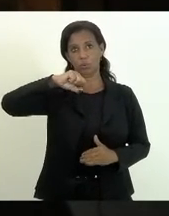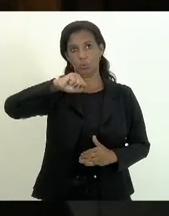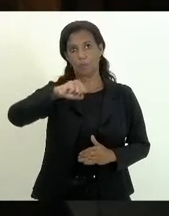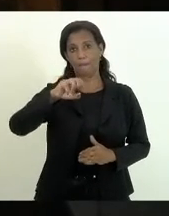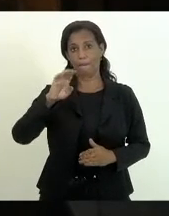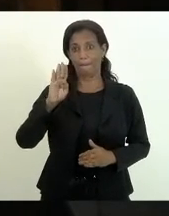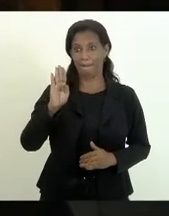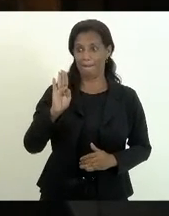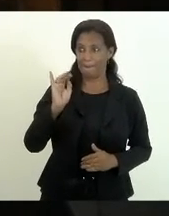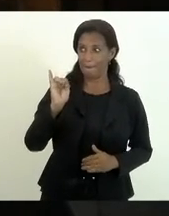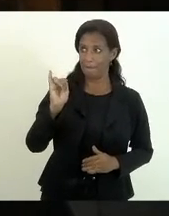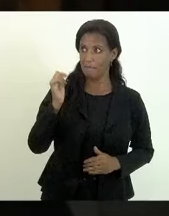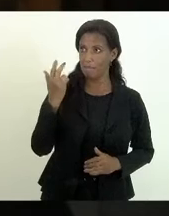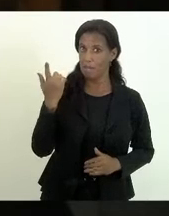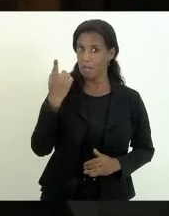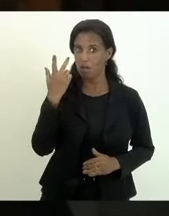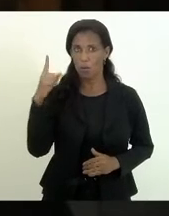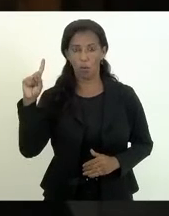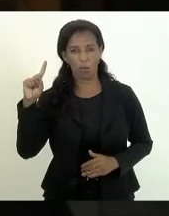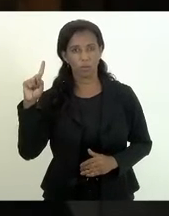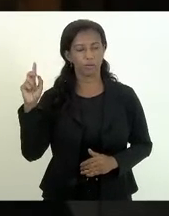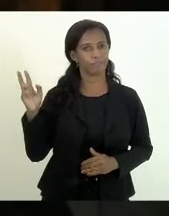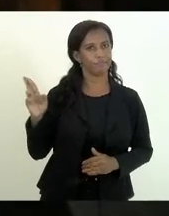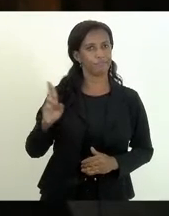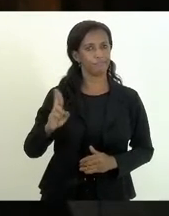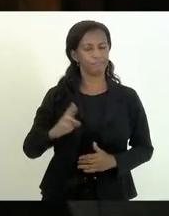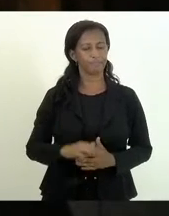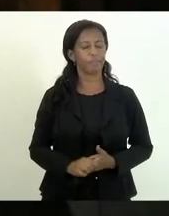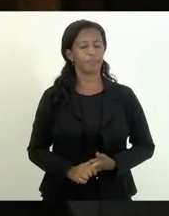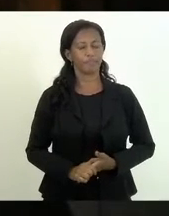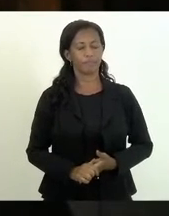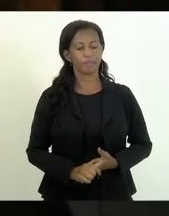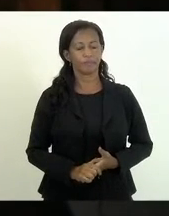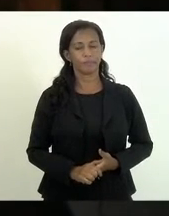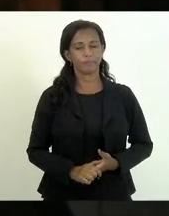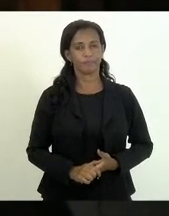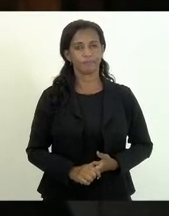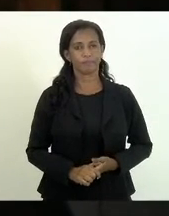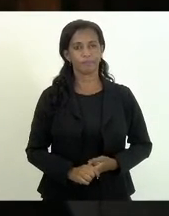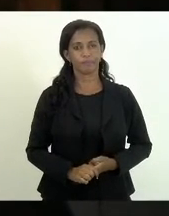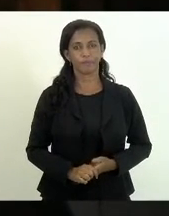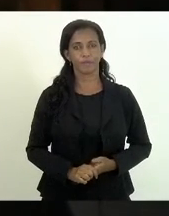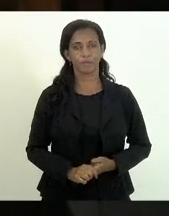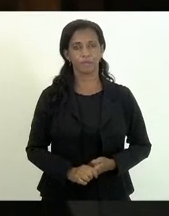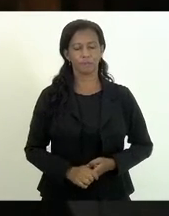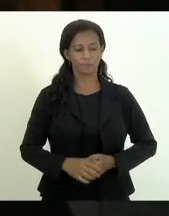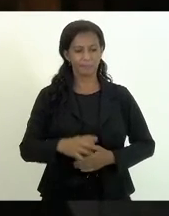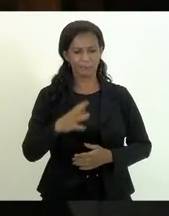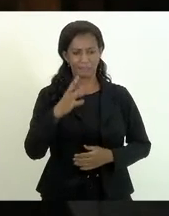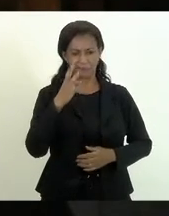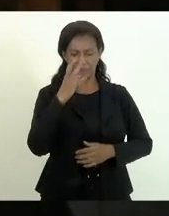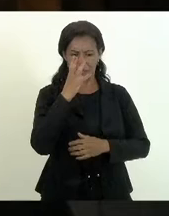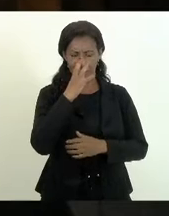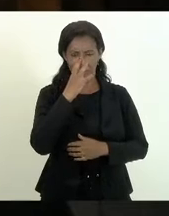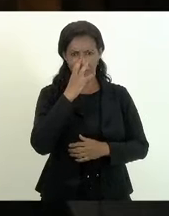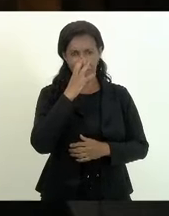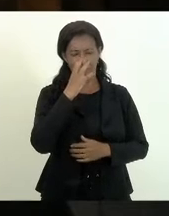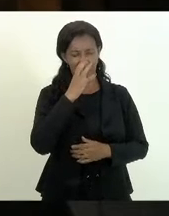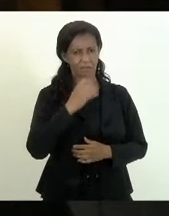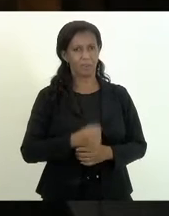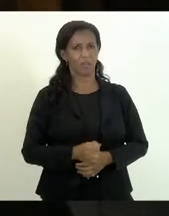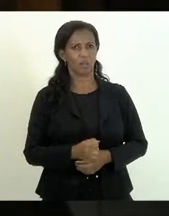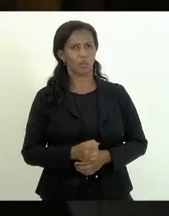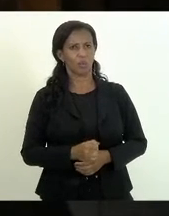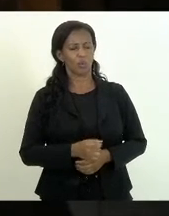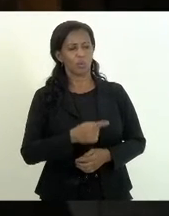reais é impressionante senhora presidente o que o tamanho das a dívida